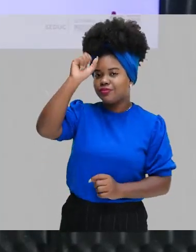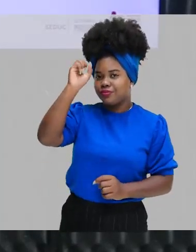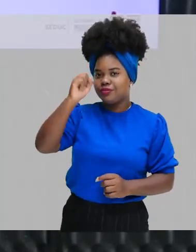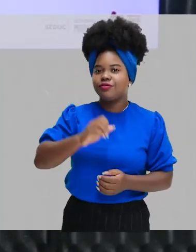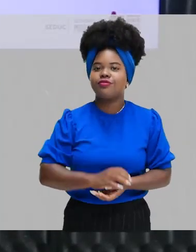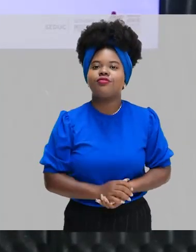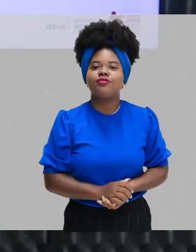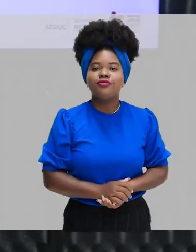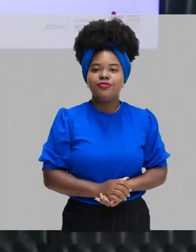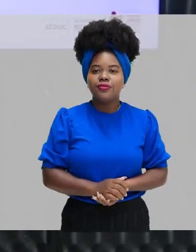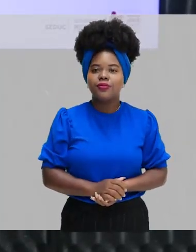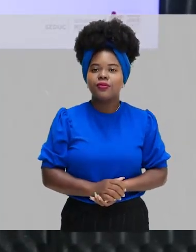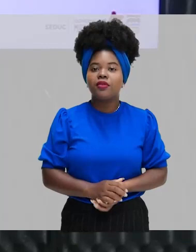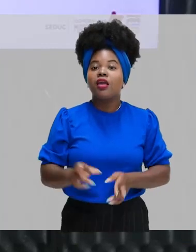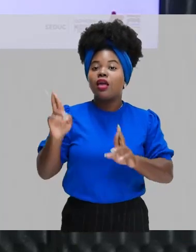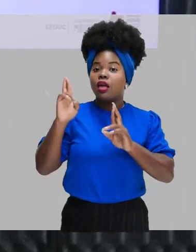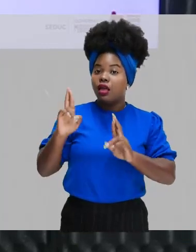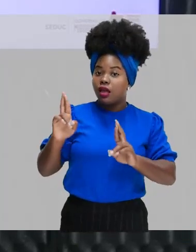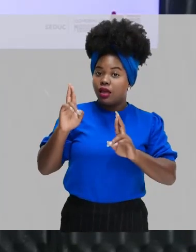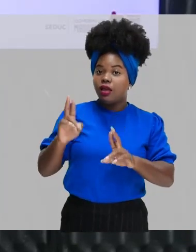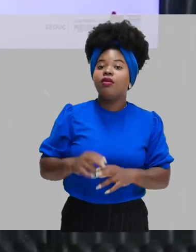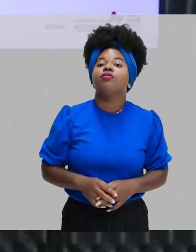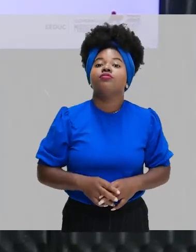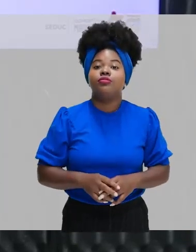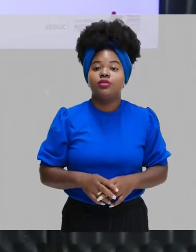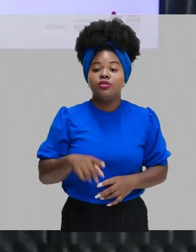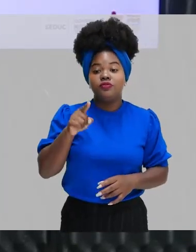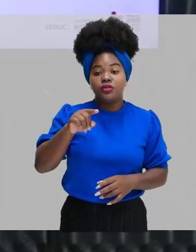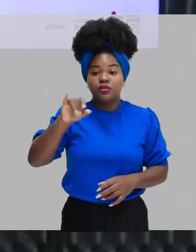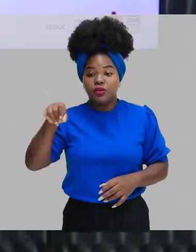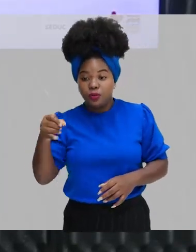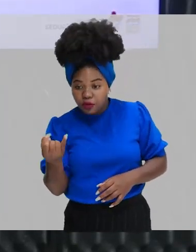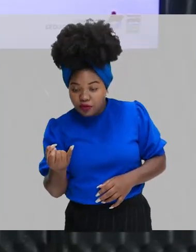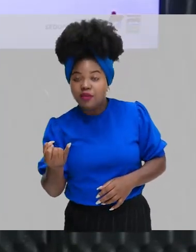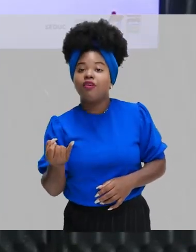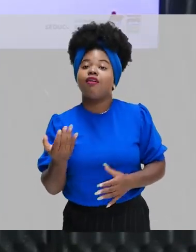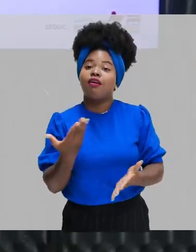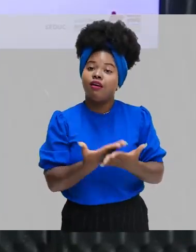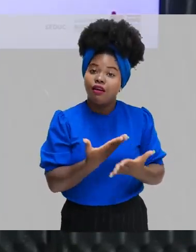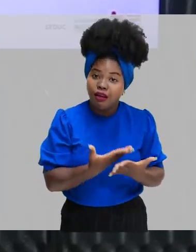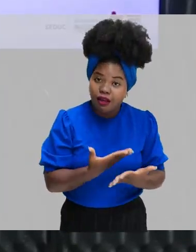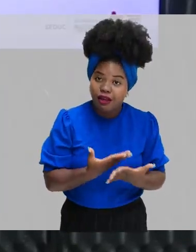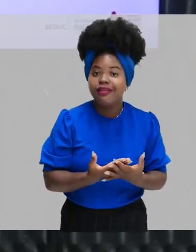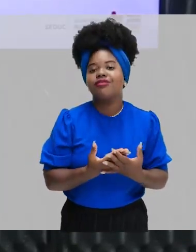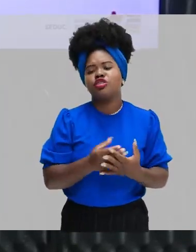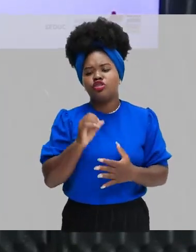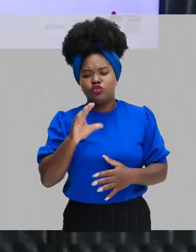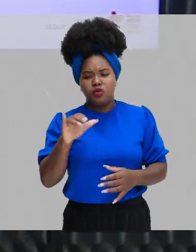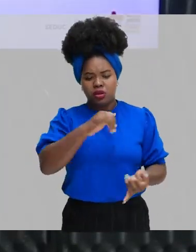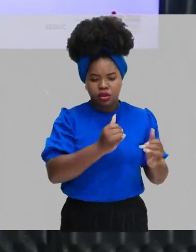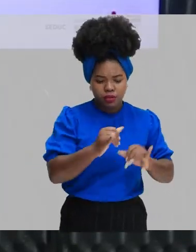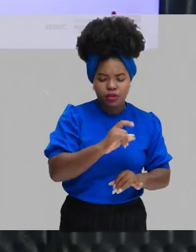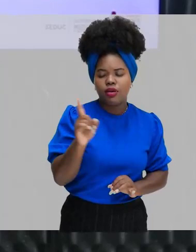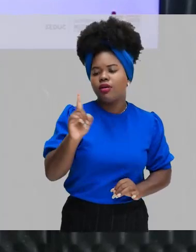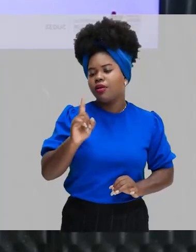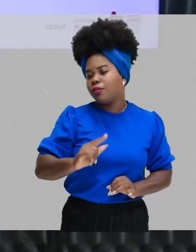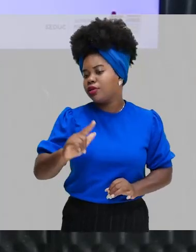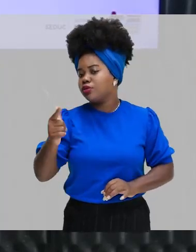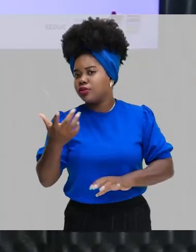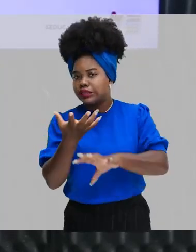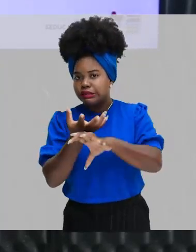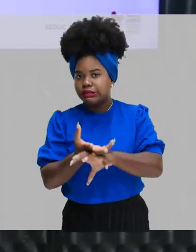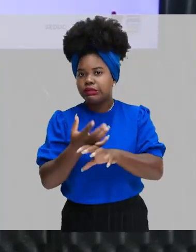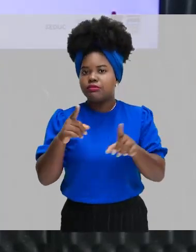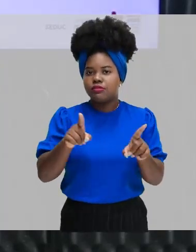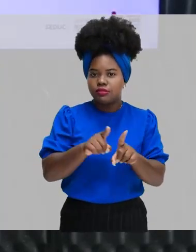aprendendo bom T espero que vocês estejam aproveitando as nossas aulas não apenas as aulas de Química mas também dos outros componentes